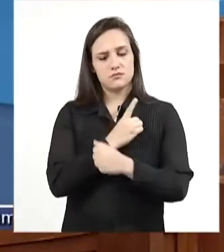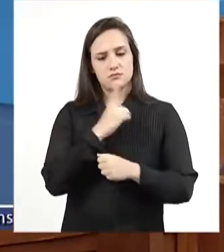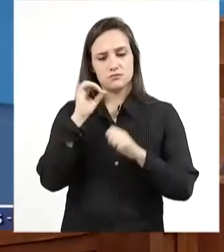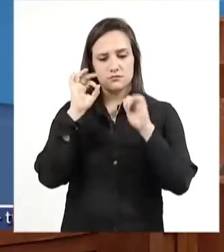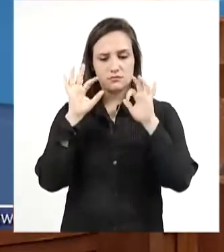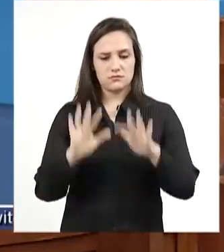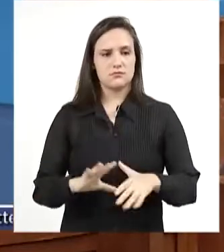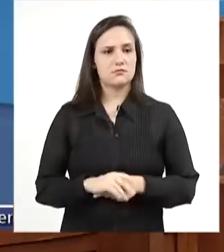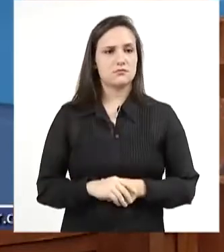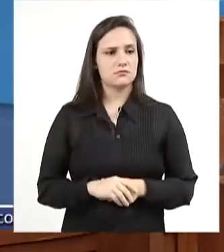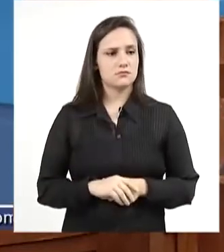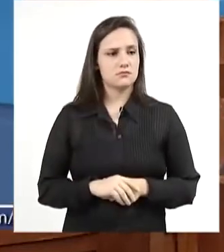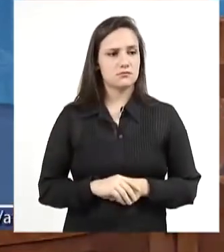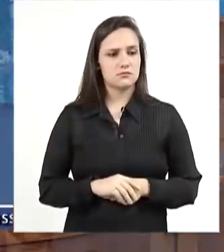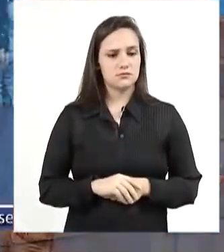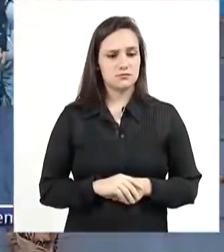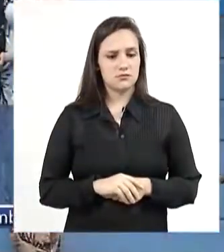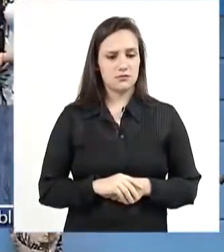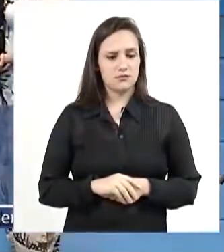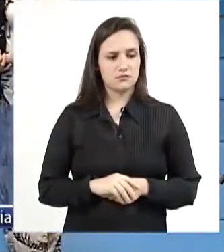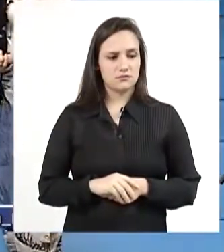abençoe vocês.